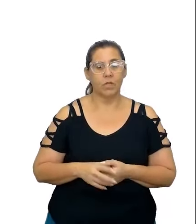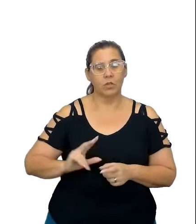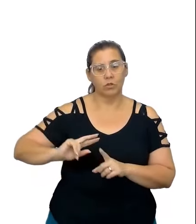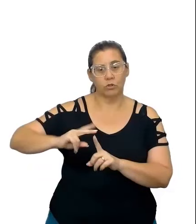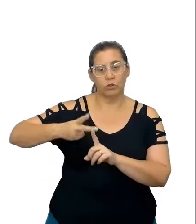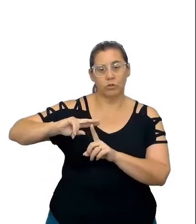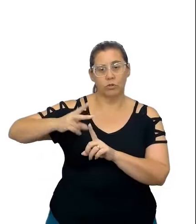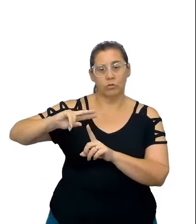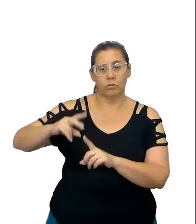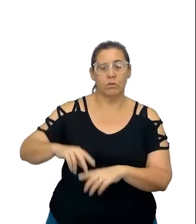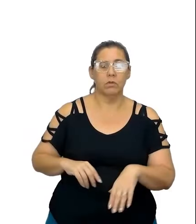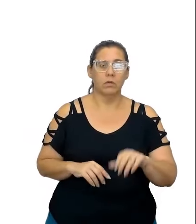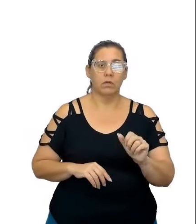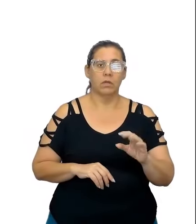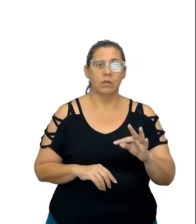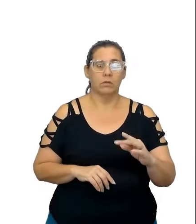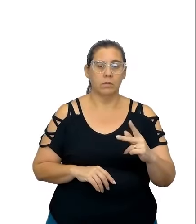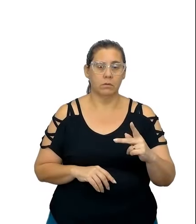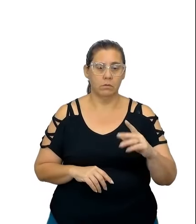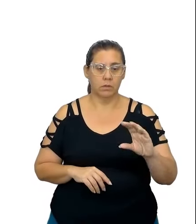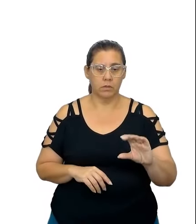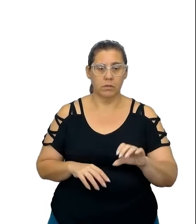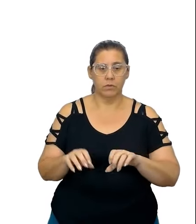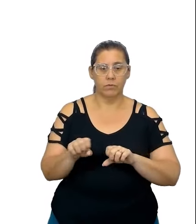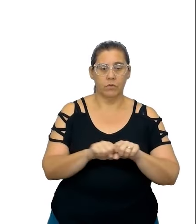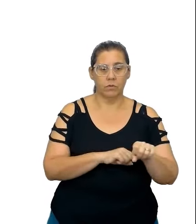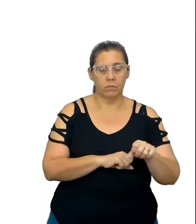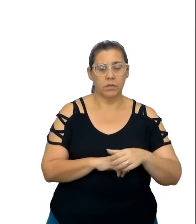Desdobramento. Então, orientações dos professores na formação,